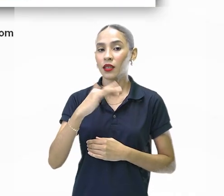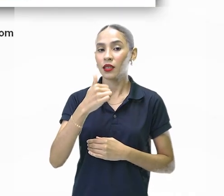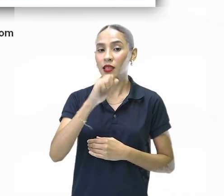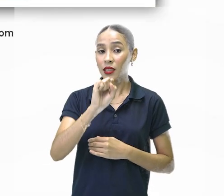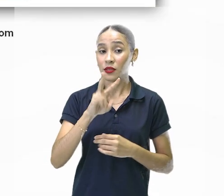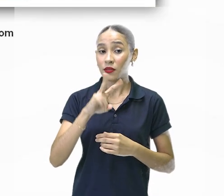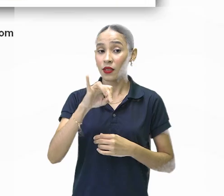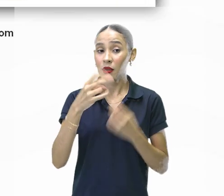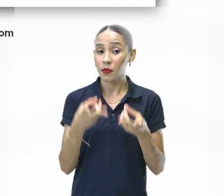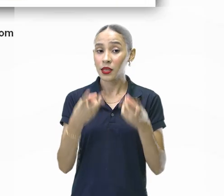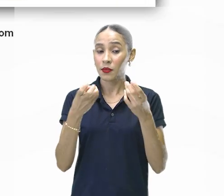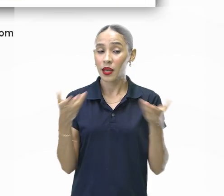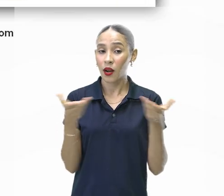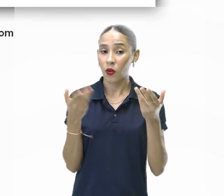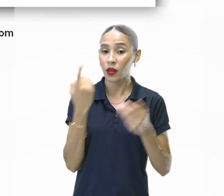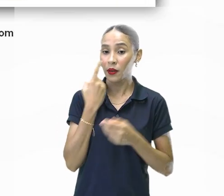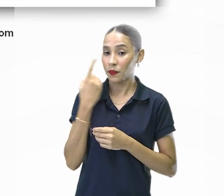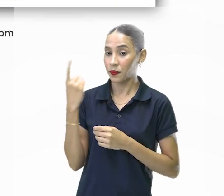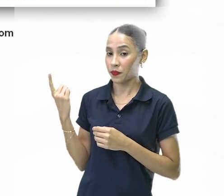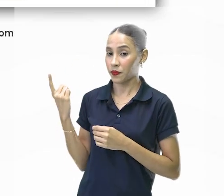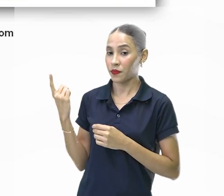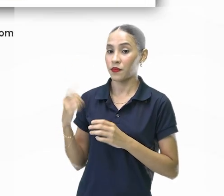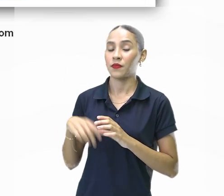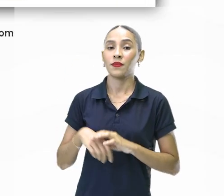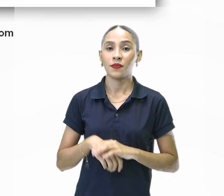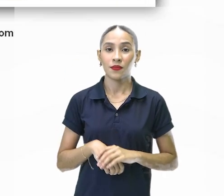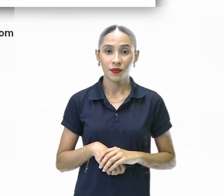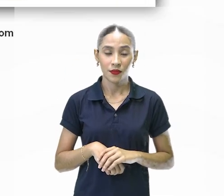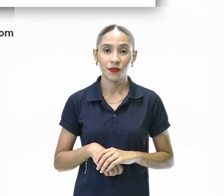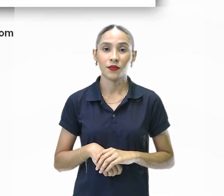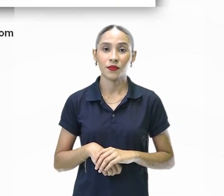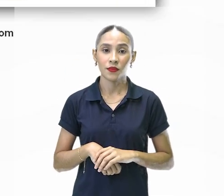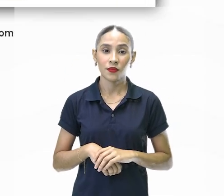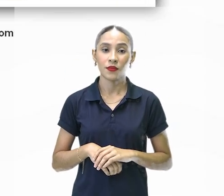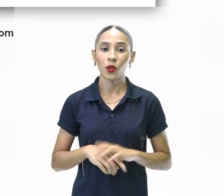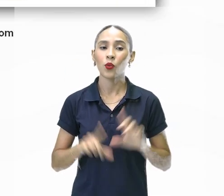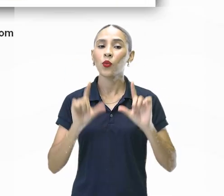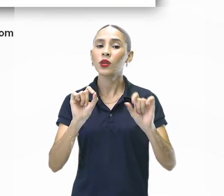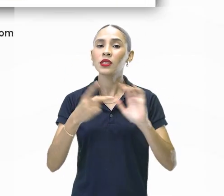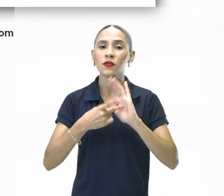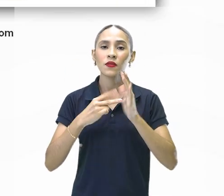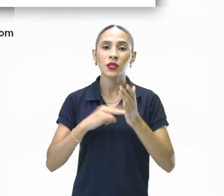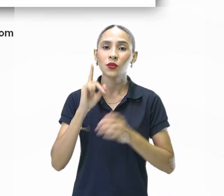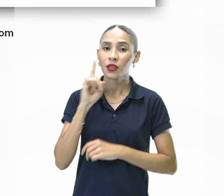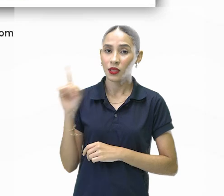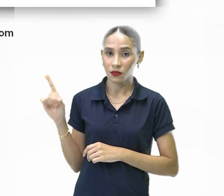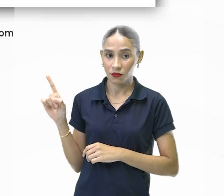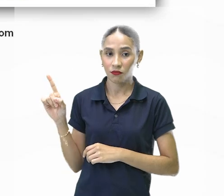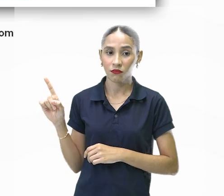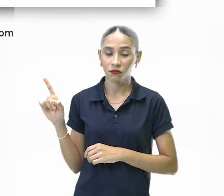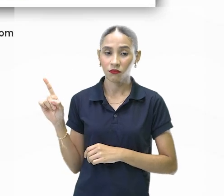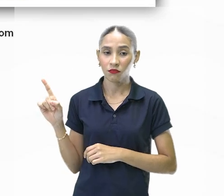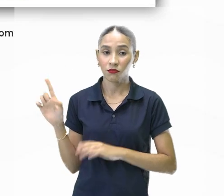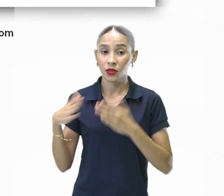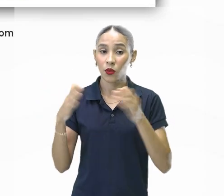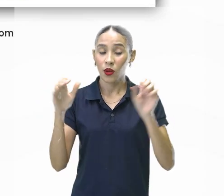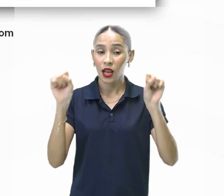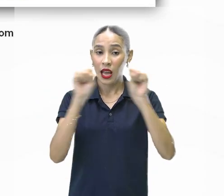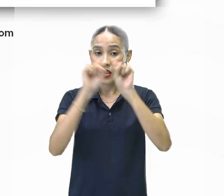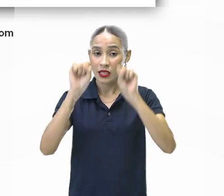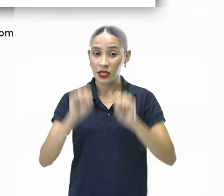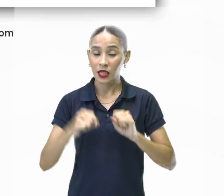vai observar agora. O que são, então, lentes esféricas? São